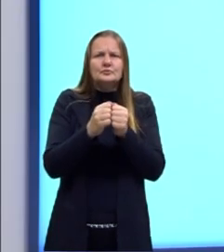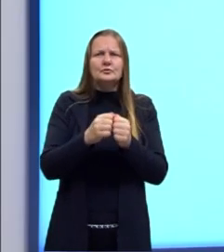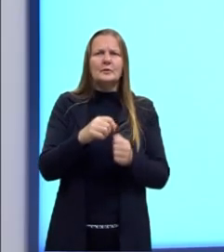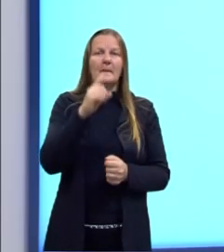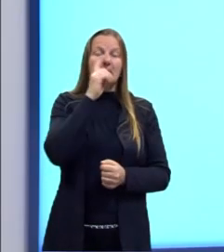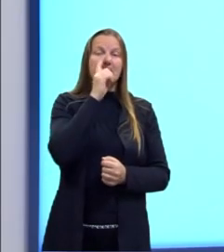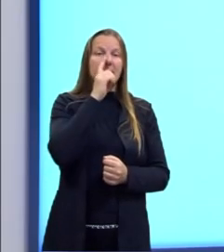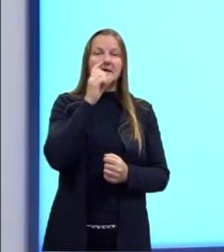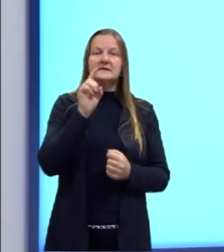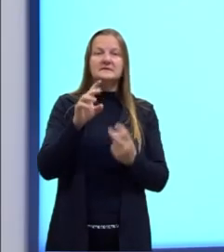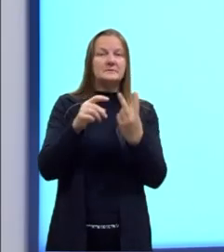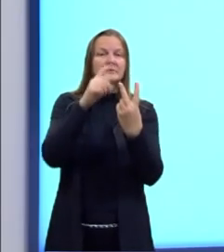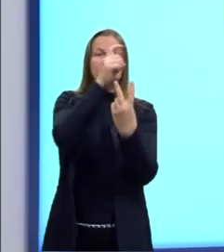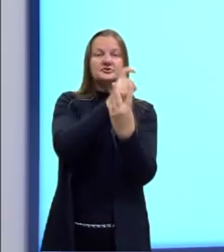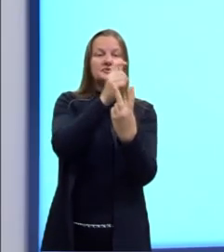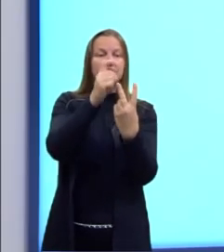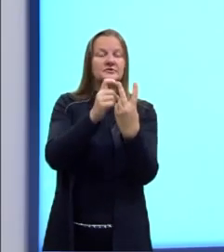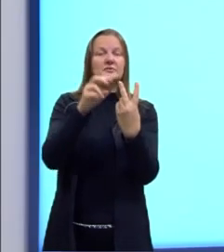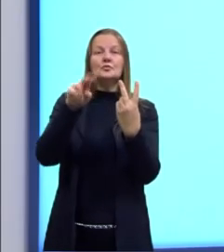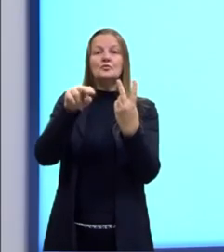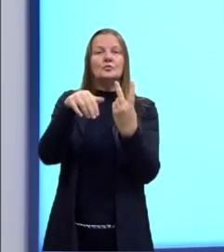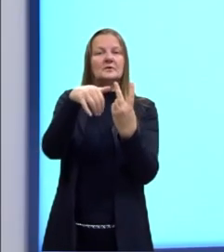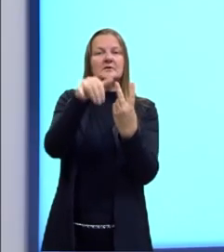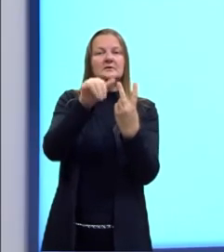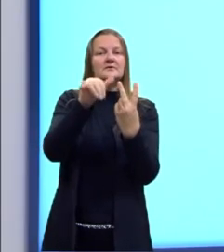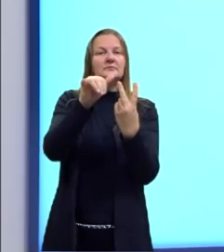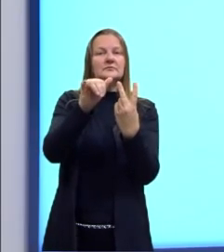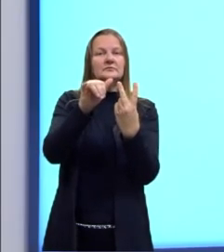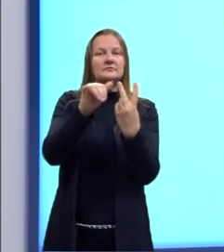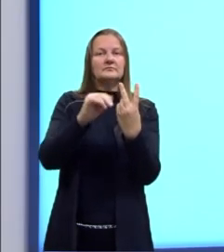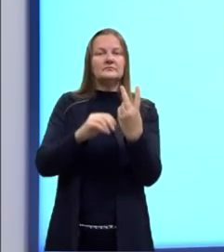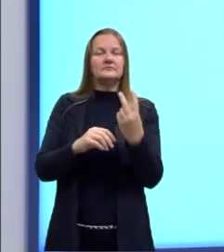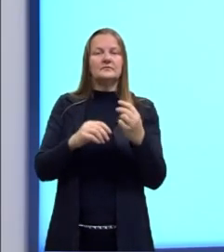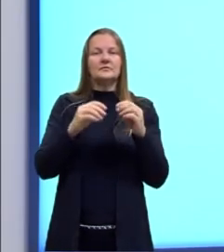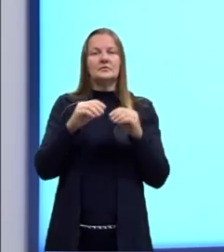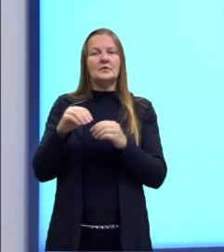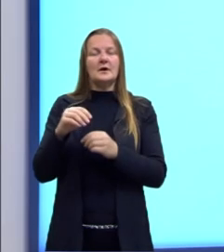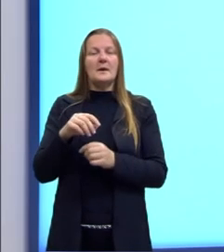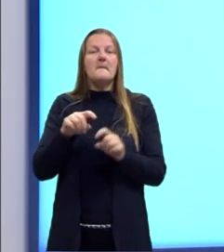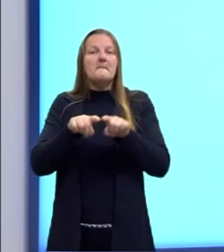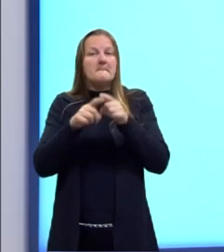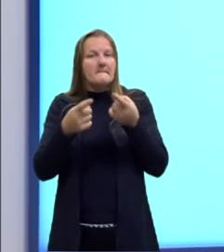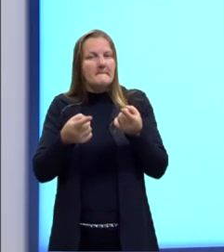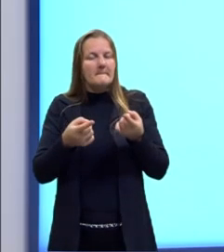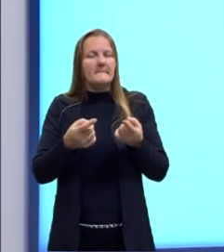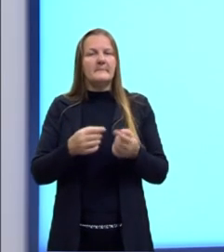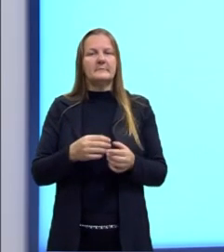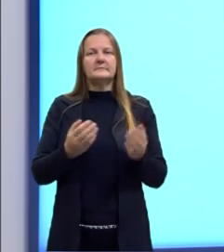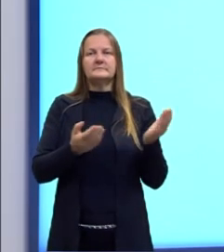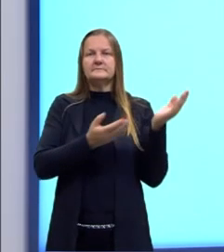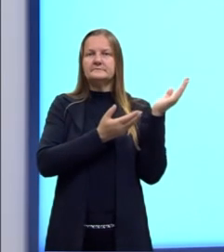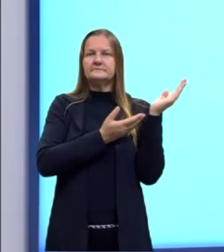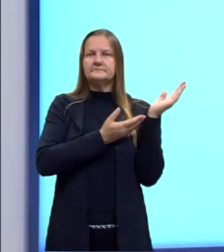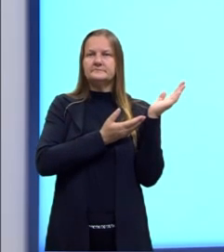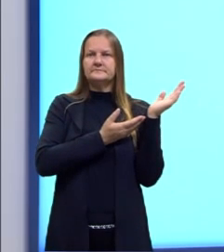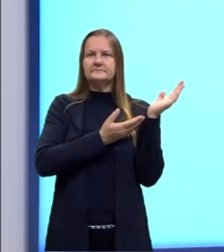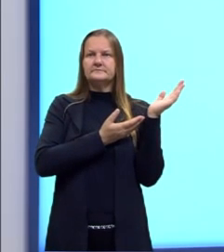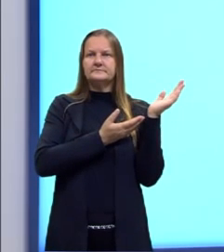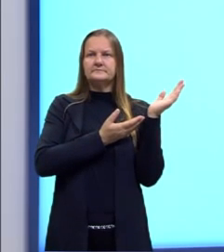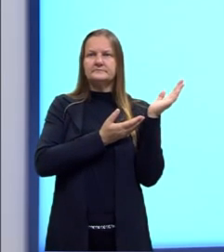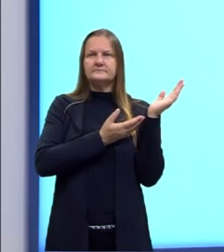cromossomos sexuais maternos não vão ter o Y para dar para um indivíduo do sexo masculino certo